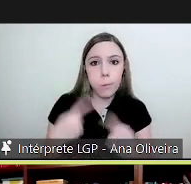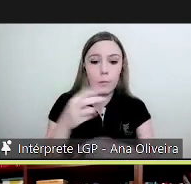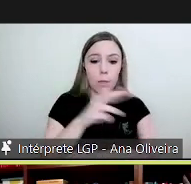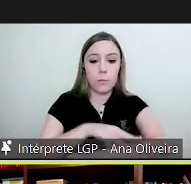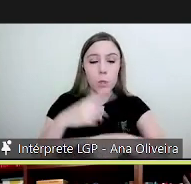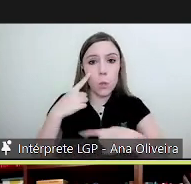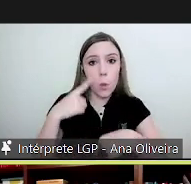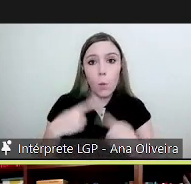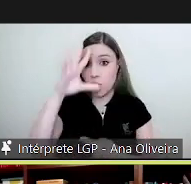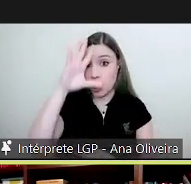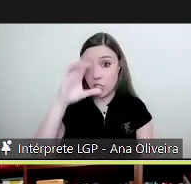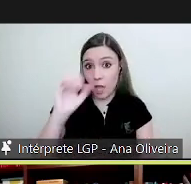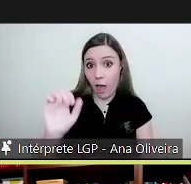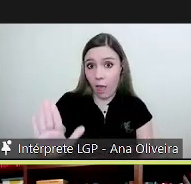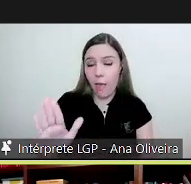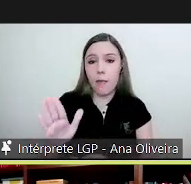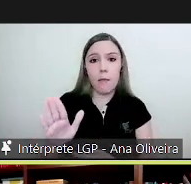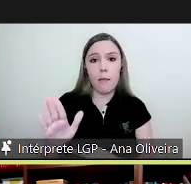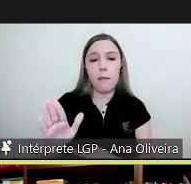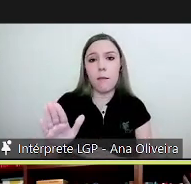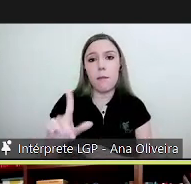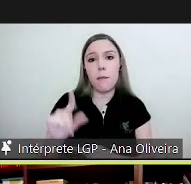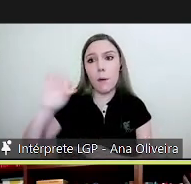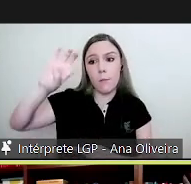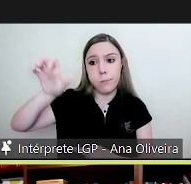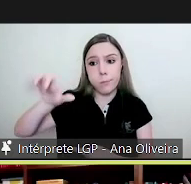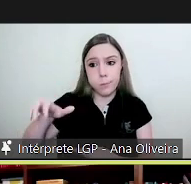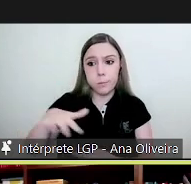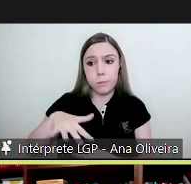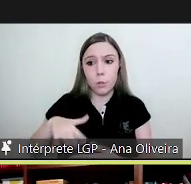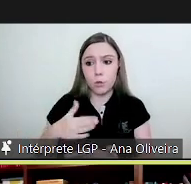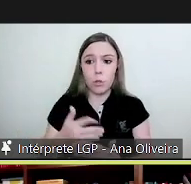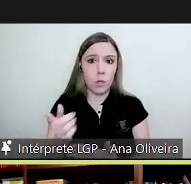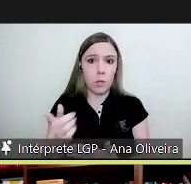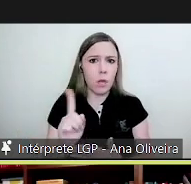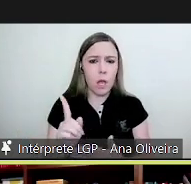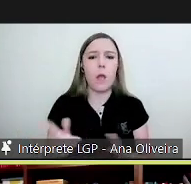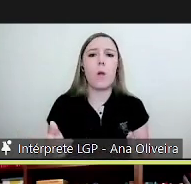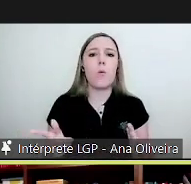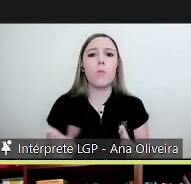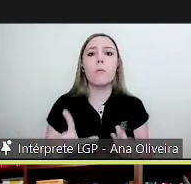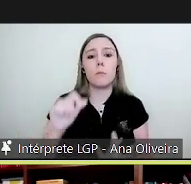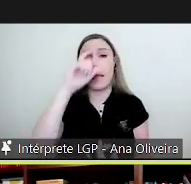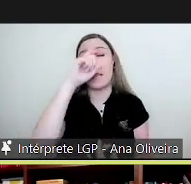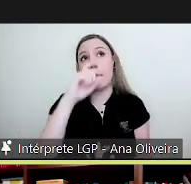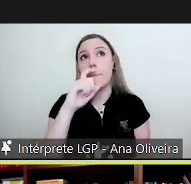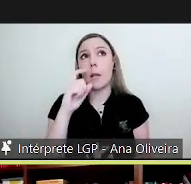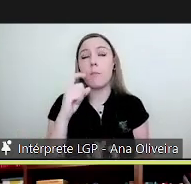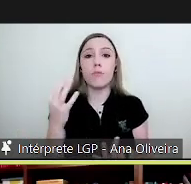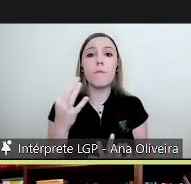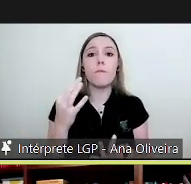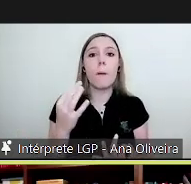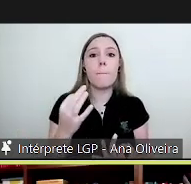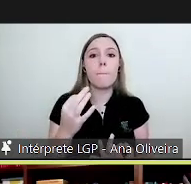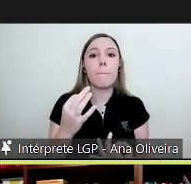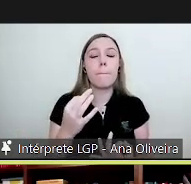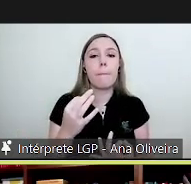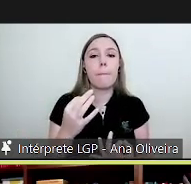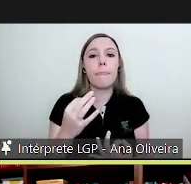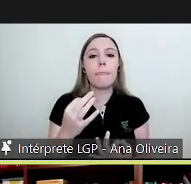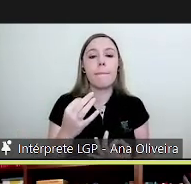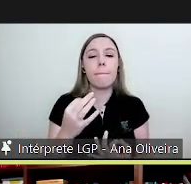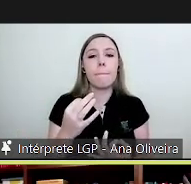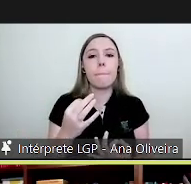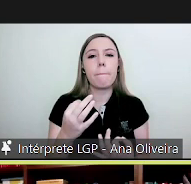do Estado e regional e local, enfim, bem lembramos todos o plano de ação